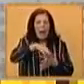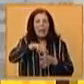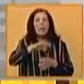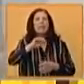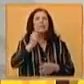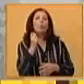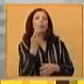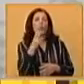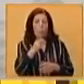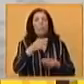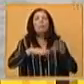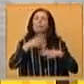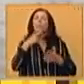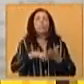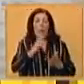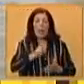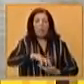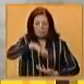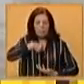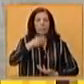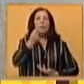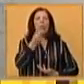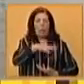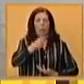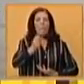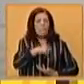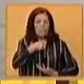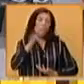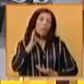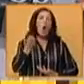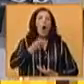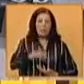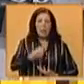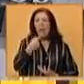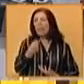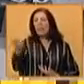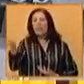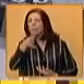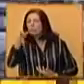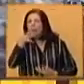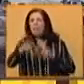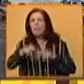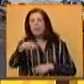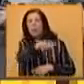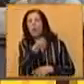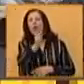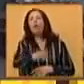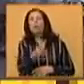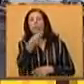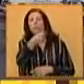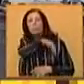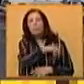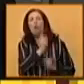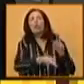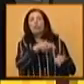seguros. Na prática, são as instituições financeiras que ficam obrigadas a prestar a informação às finanças. Fiscalistas ouvidos pela